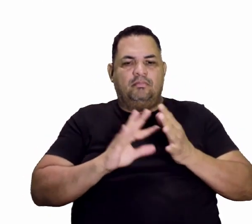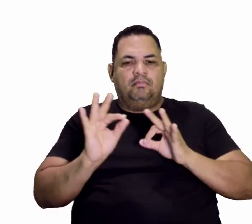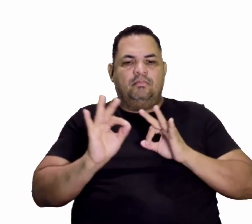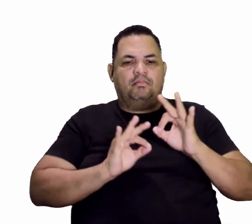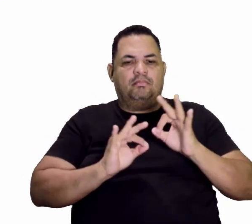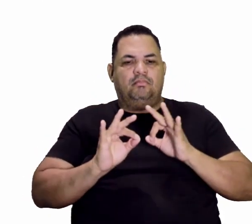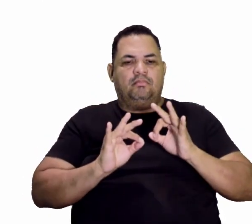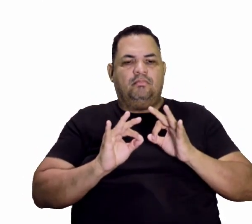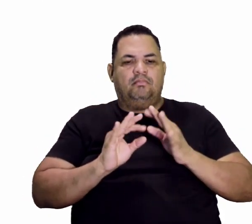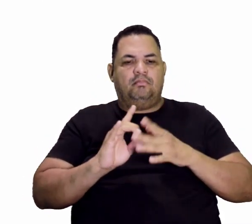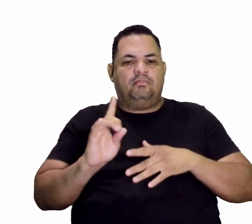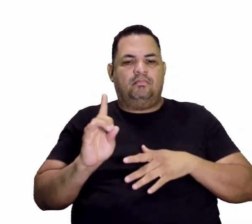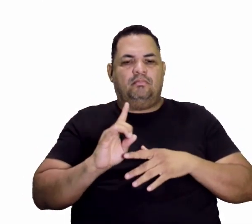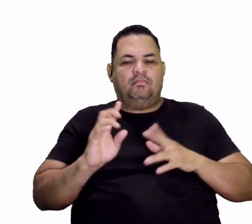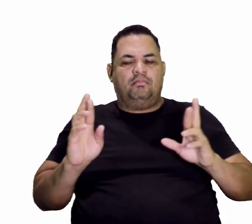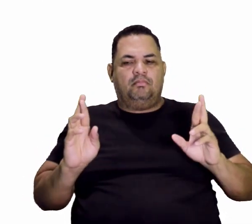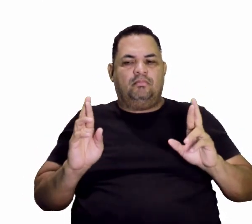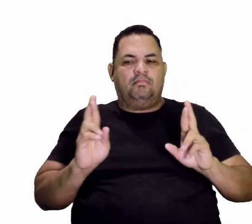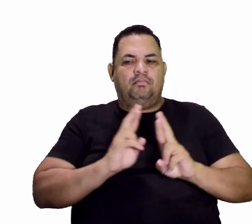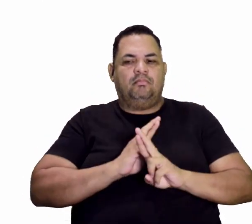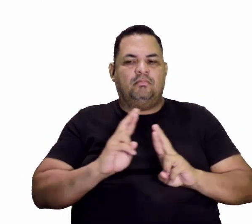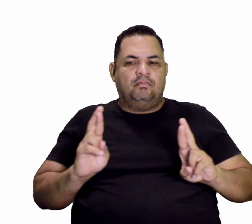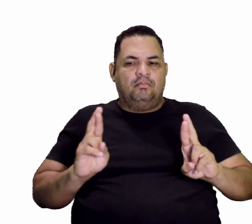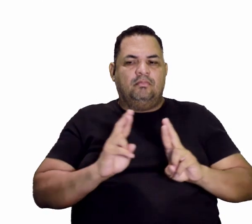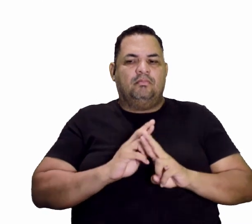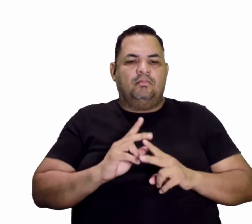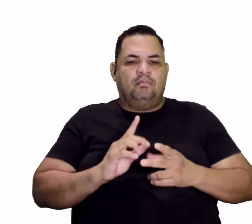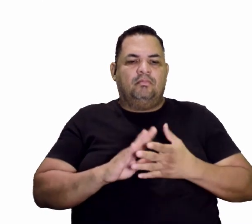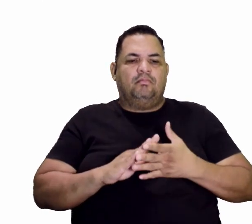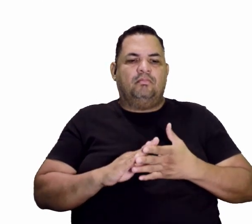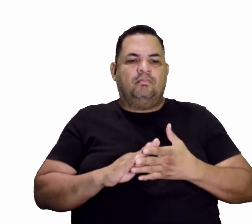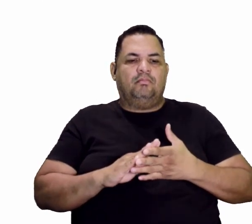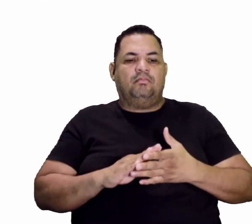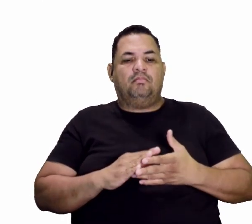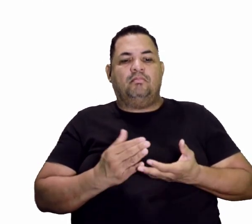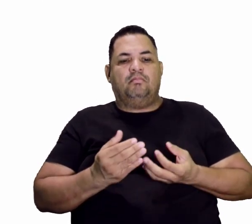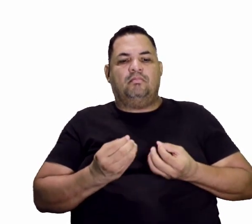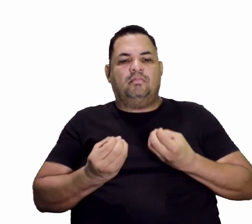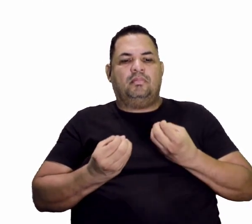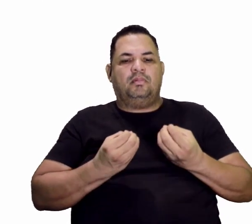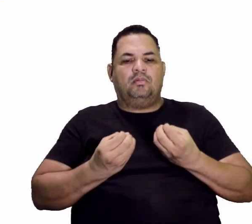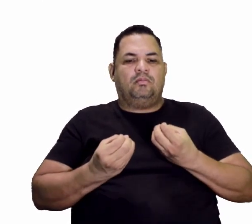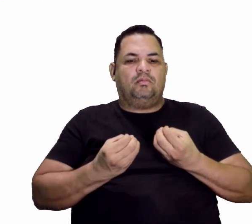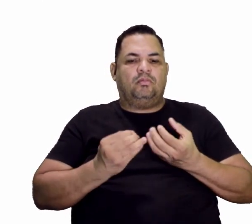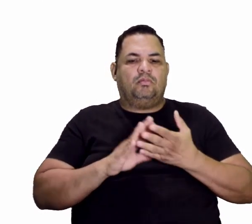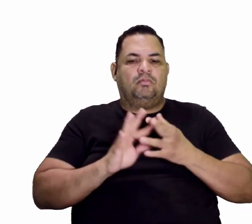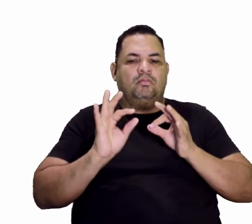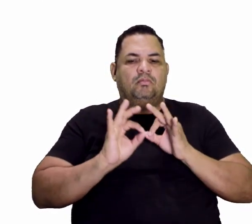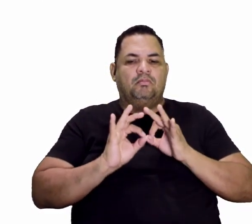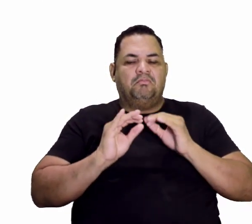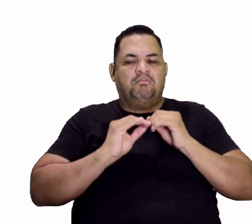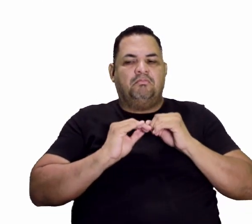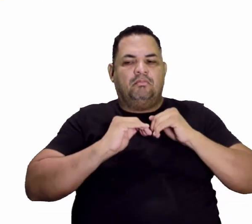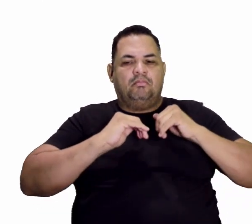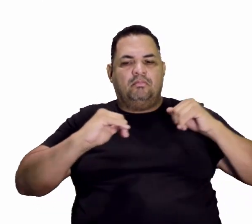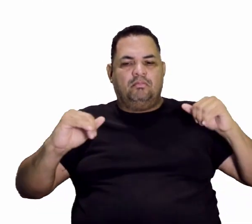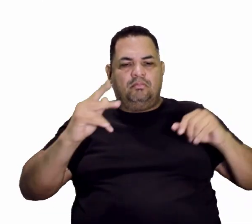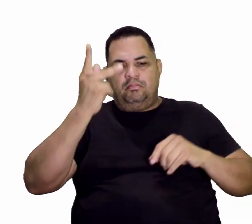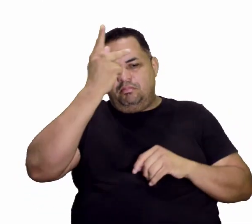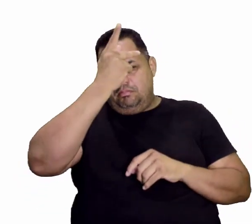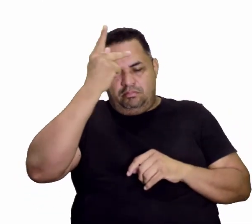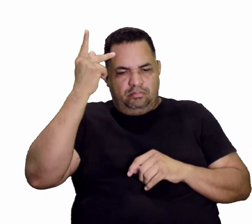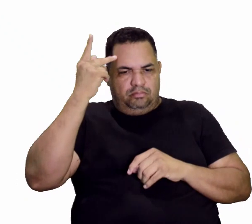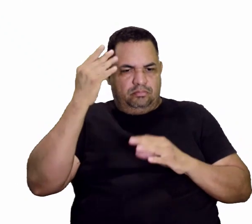B é uma forma da não interação, C é um jeito de se distanciar